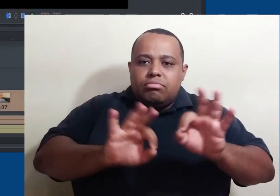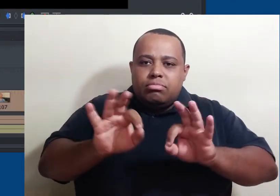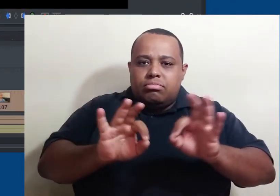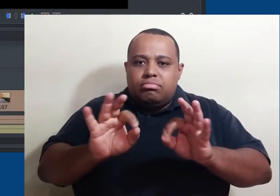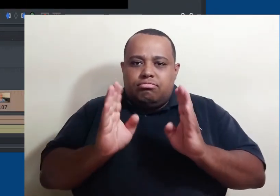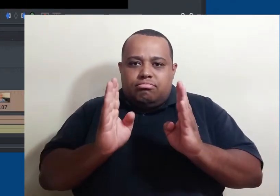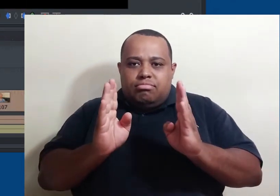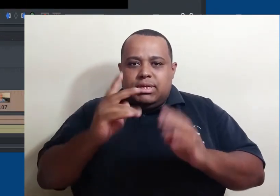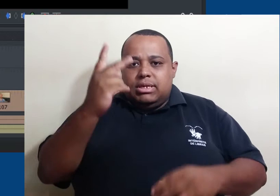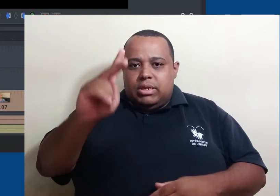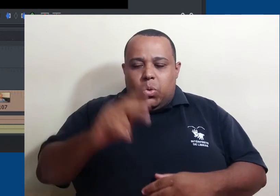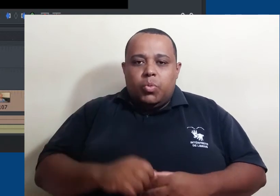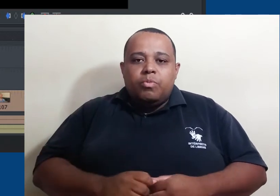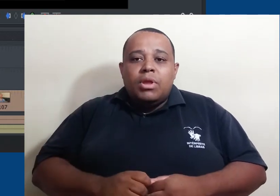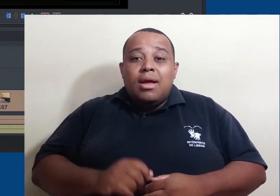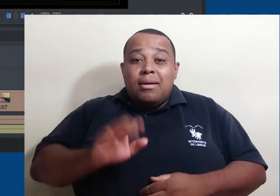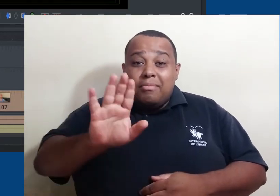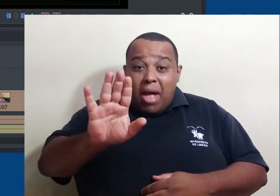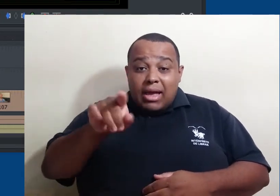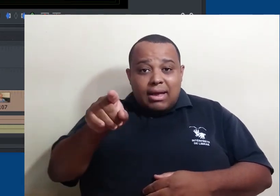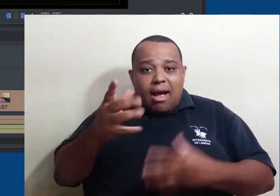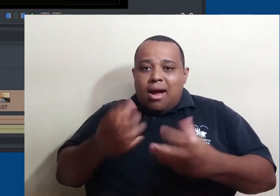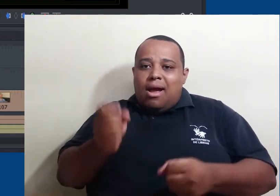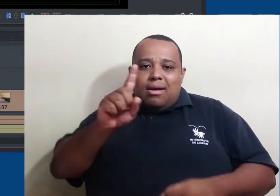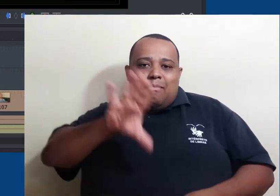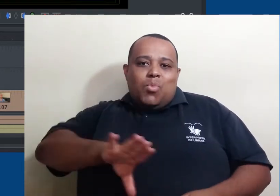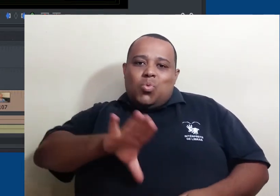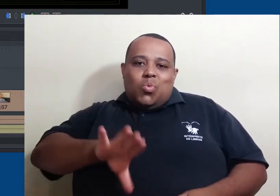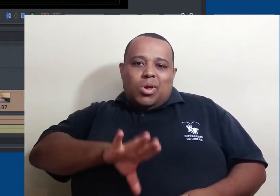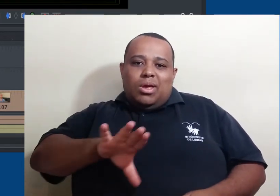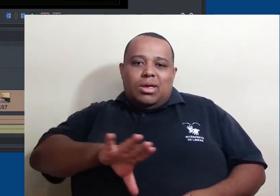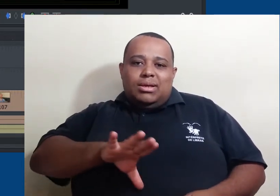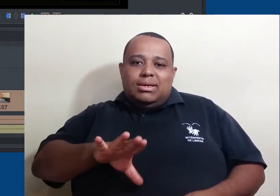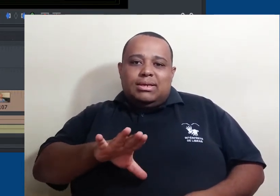infelizmente o Lightworks tem um bug. A gente precisa escrever num bloco de notas